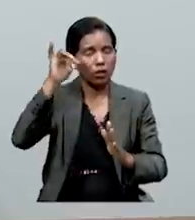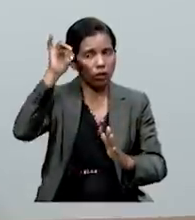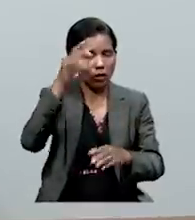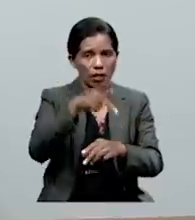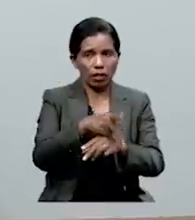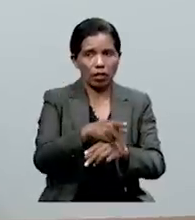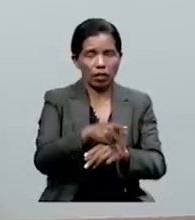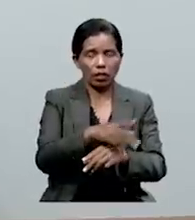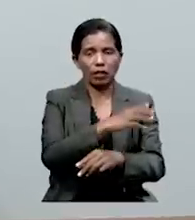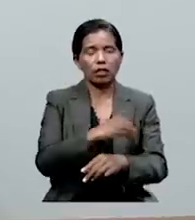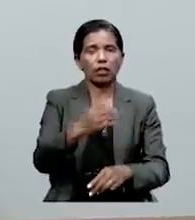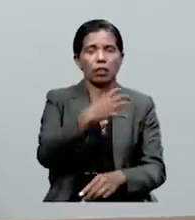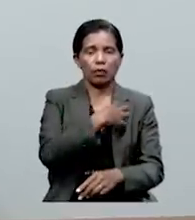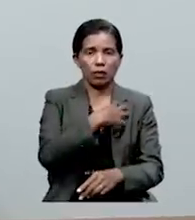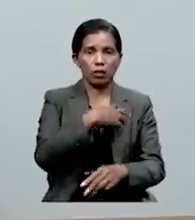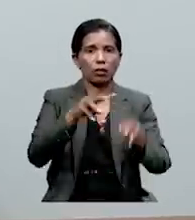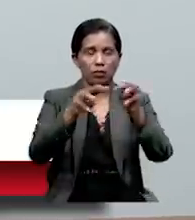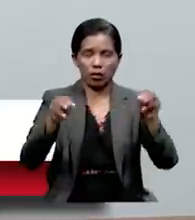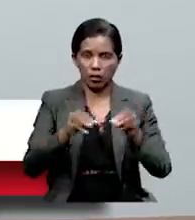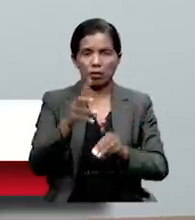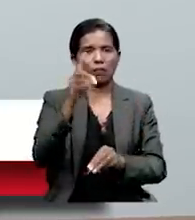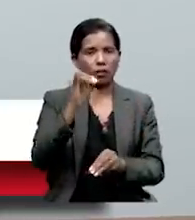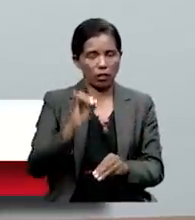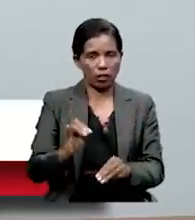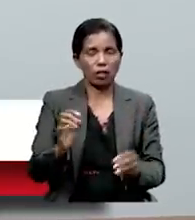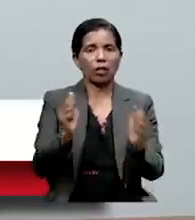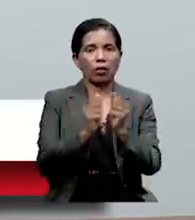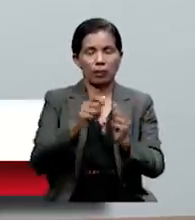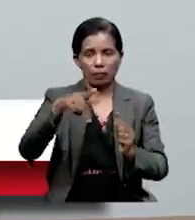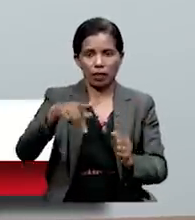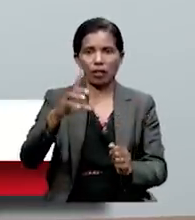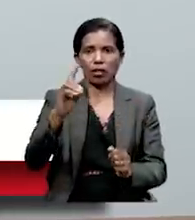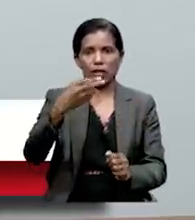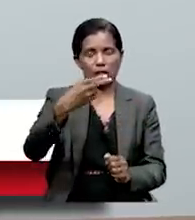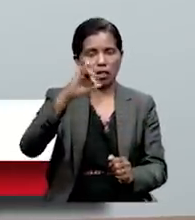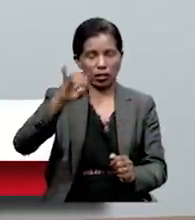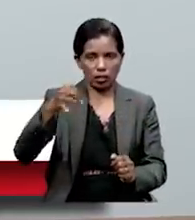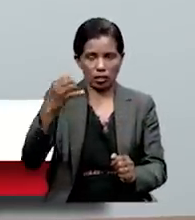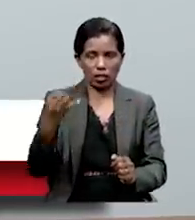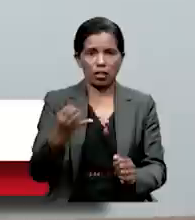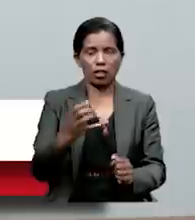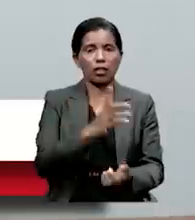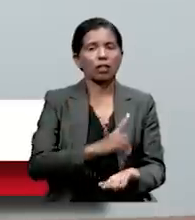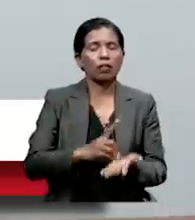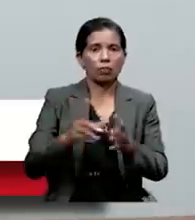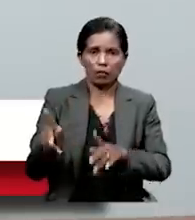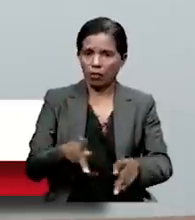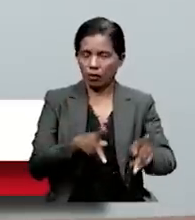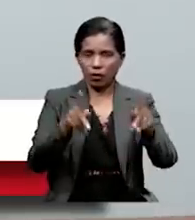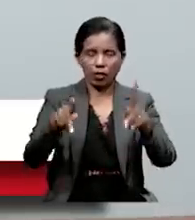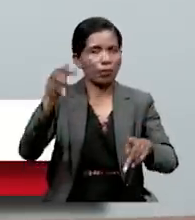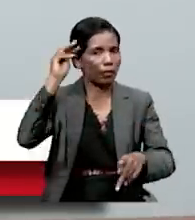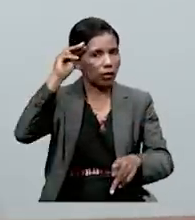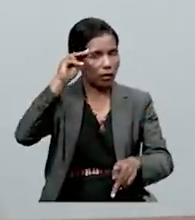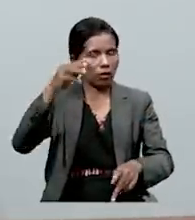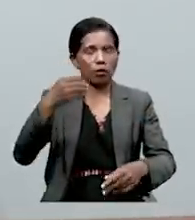alarga comando PNTL município de Ili ho PDHZ defensor pública ministério